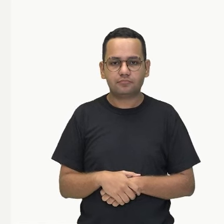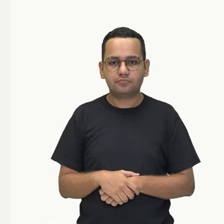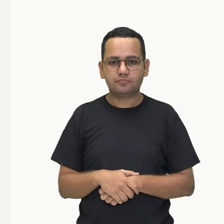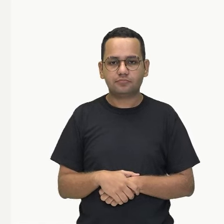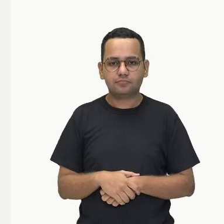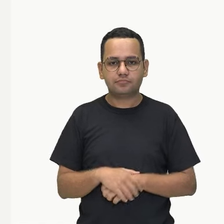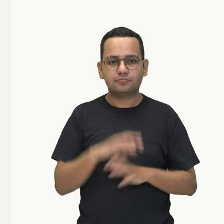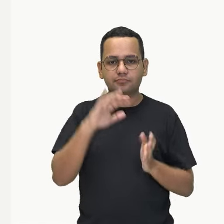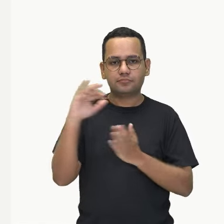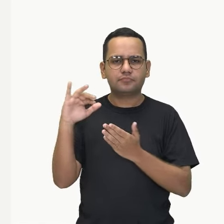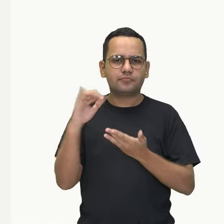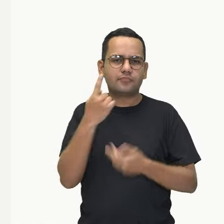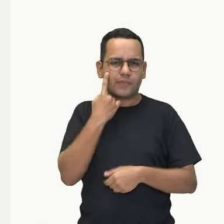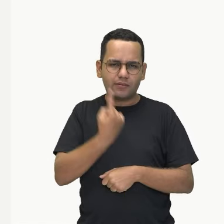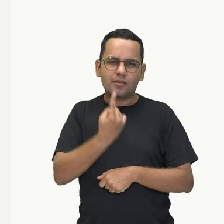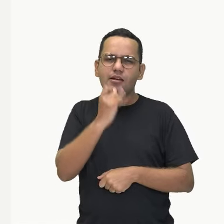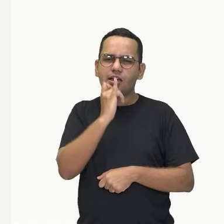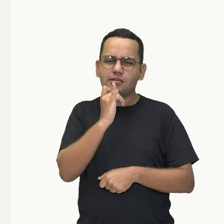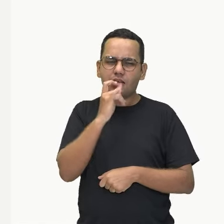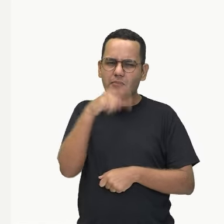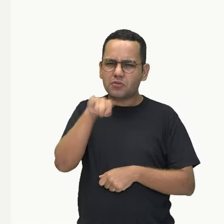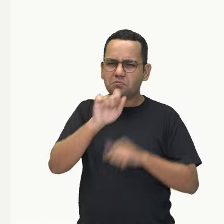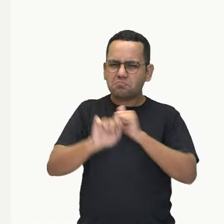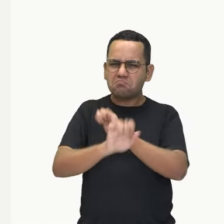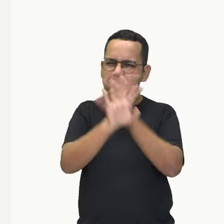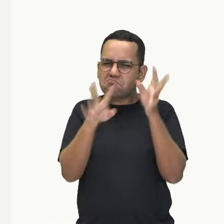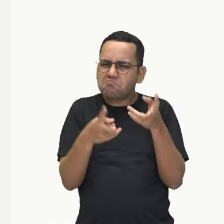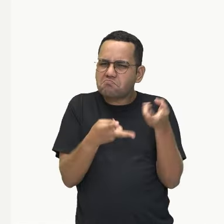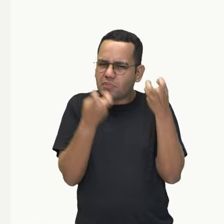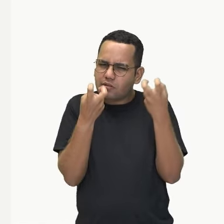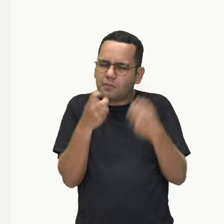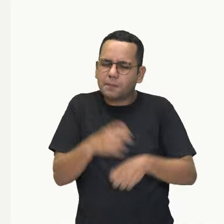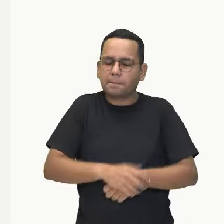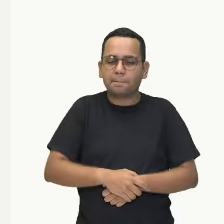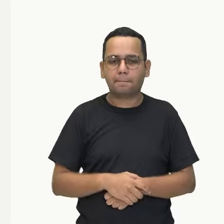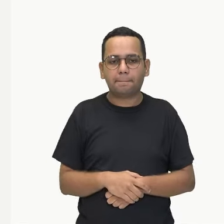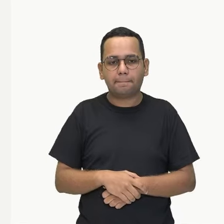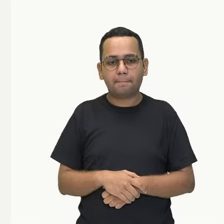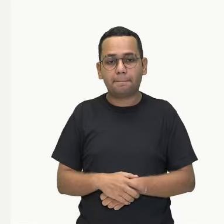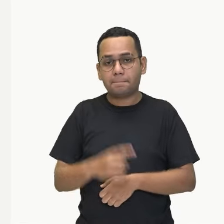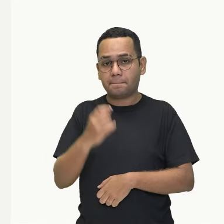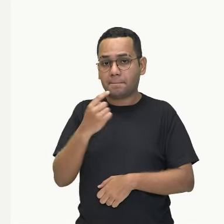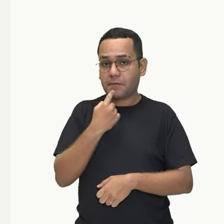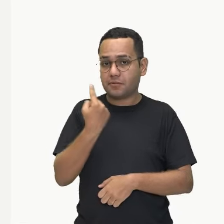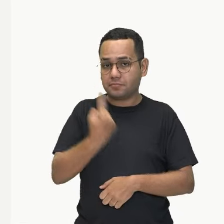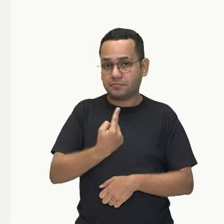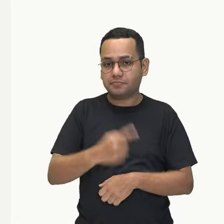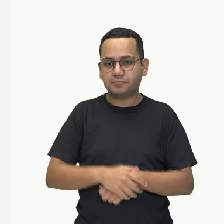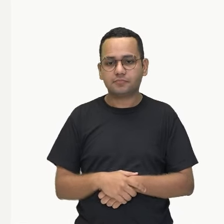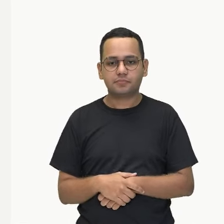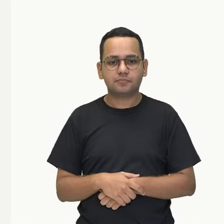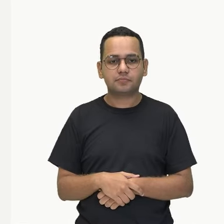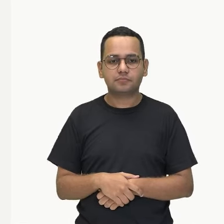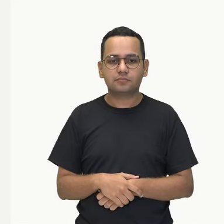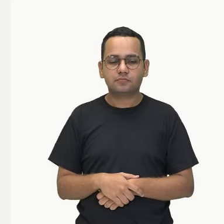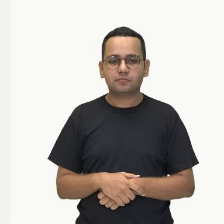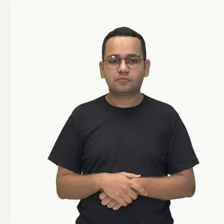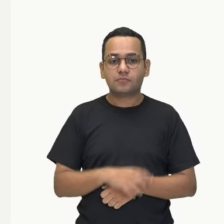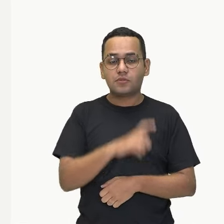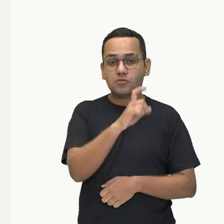uns exemplozinhos só para você conseguir identificar. Se eu tenho x e se eu tenho x ao